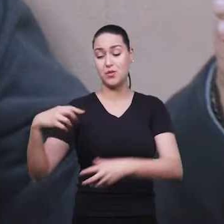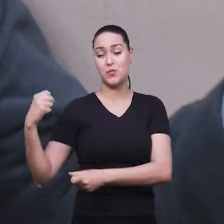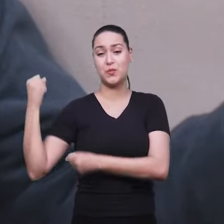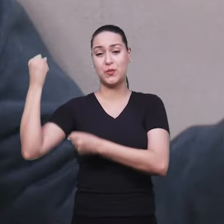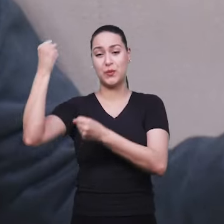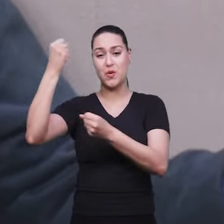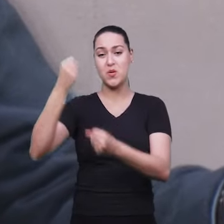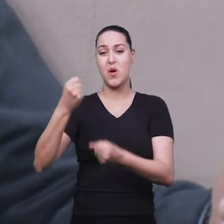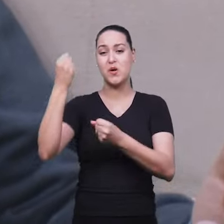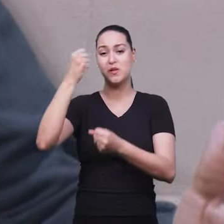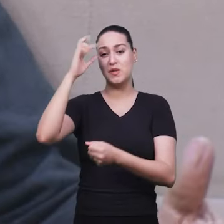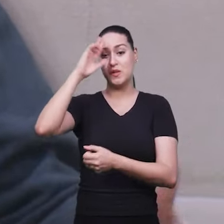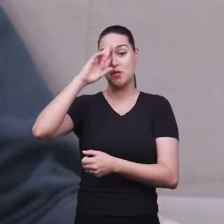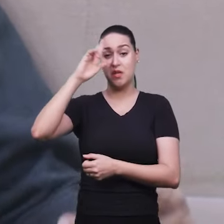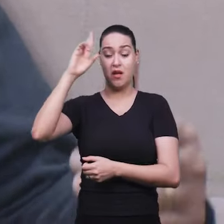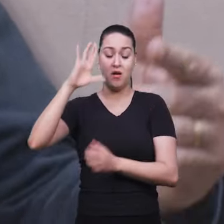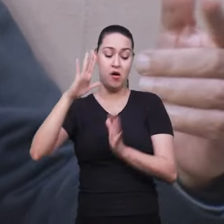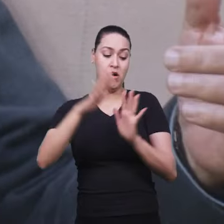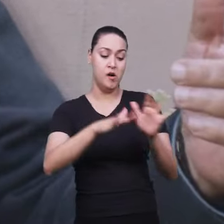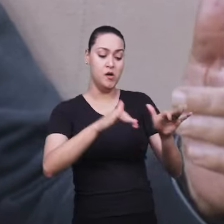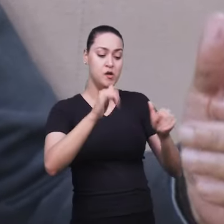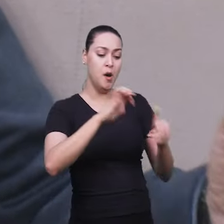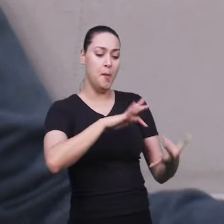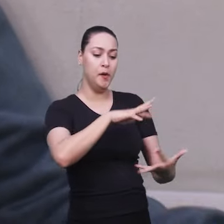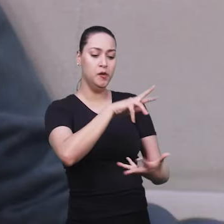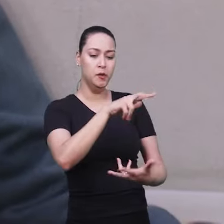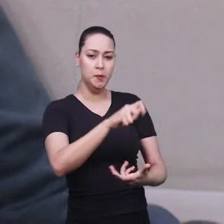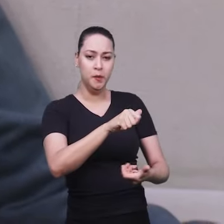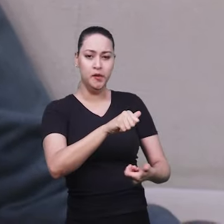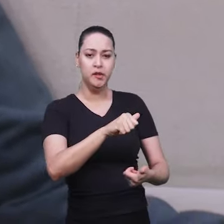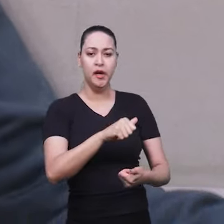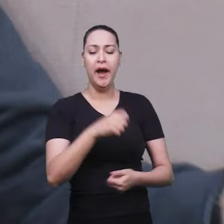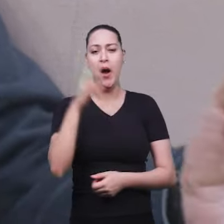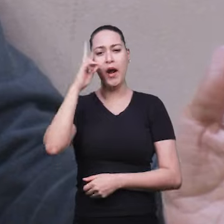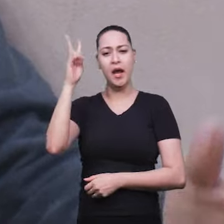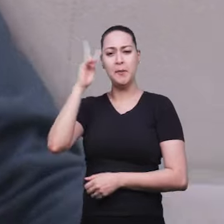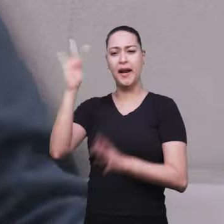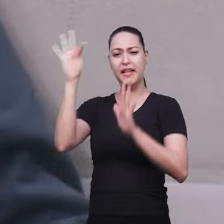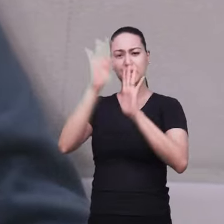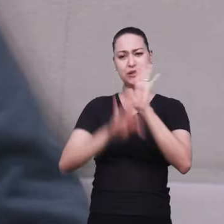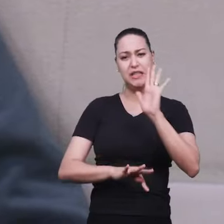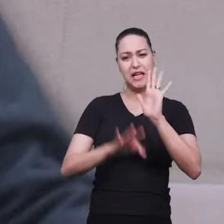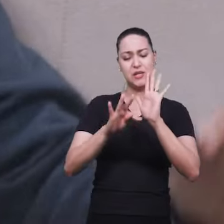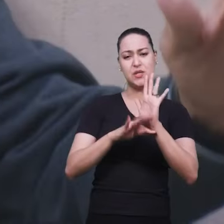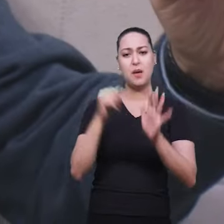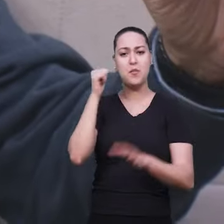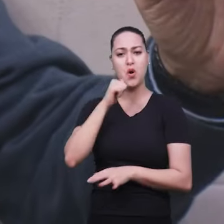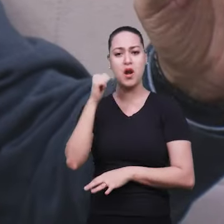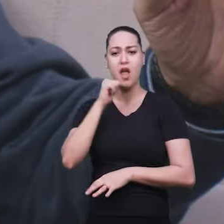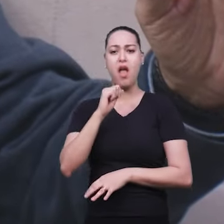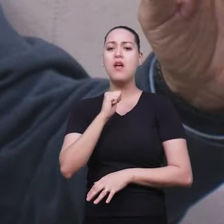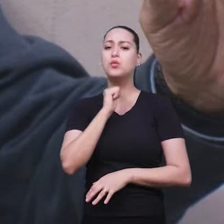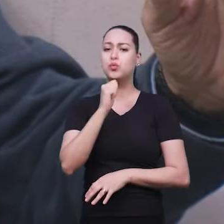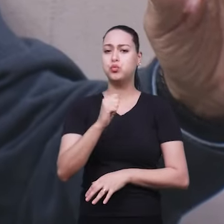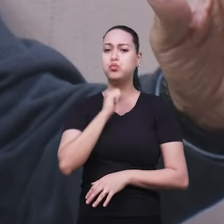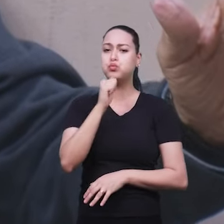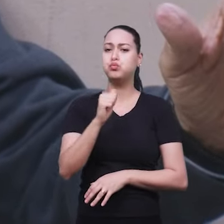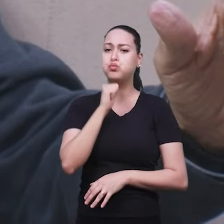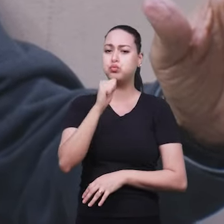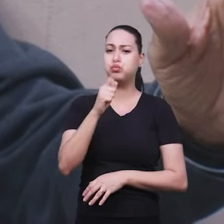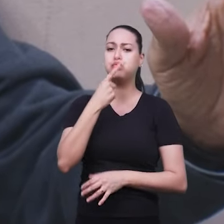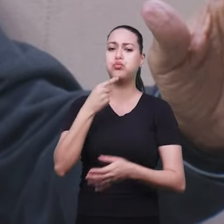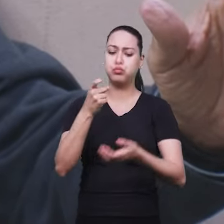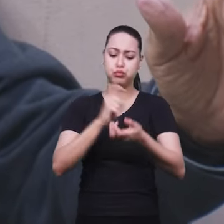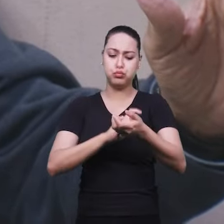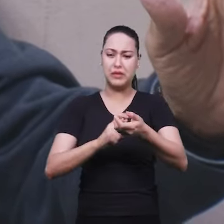atos poderosos daquele que vos chamou das trevas. Eu me lembrei do texto da mulher do fluxo de sangue. Alguém me tocou, porque de